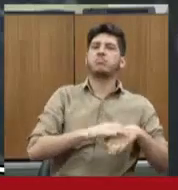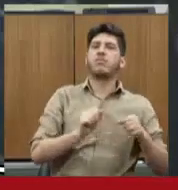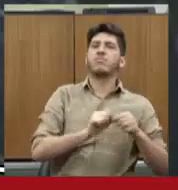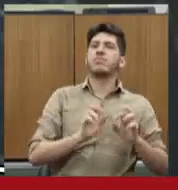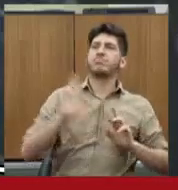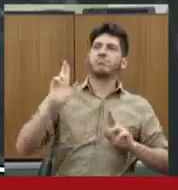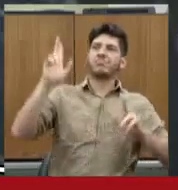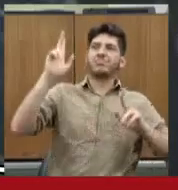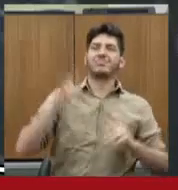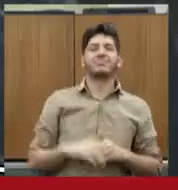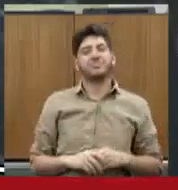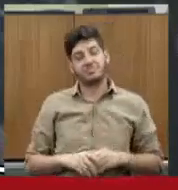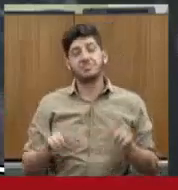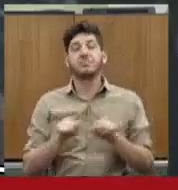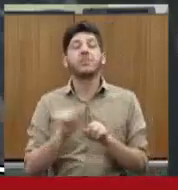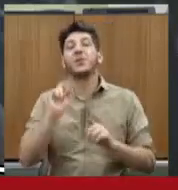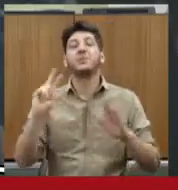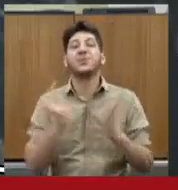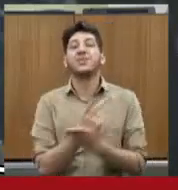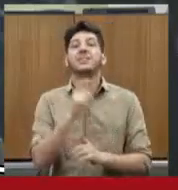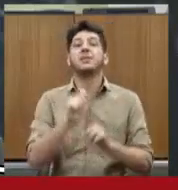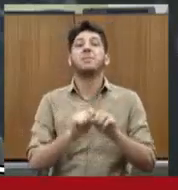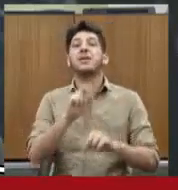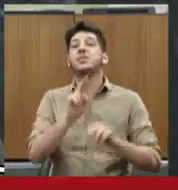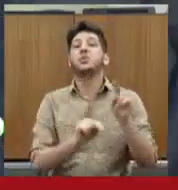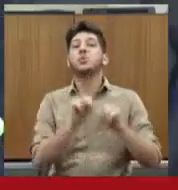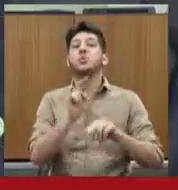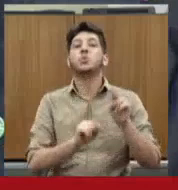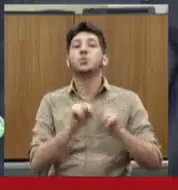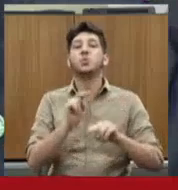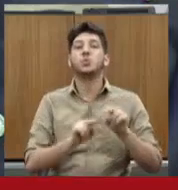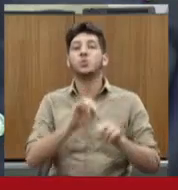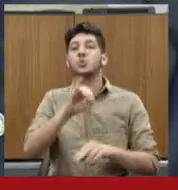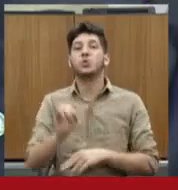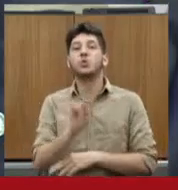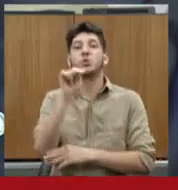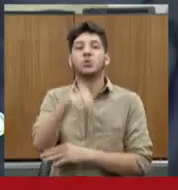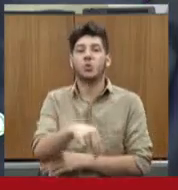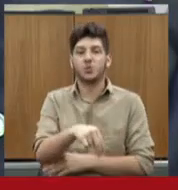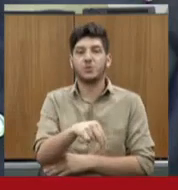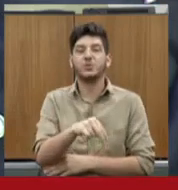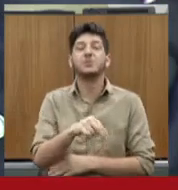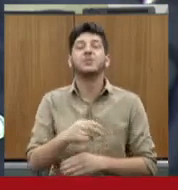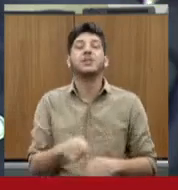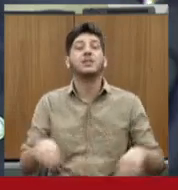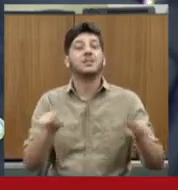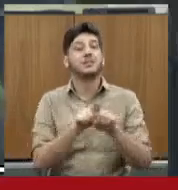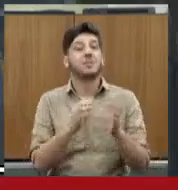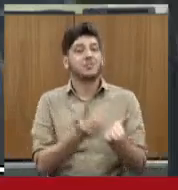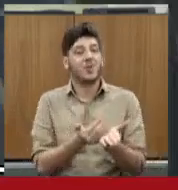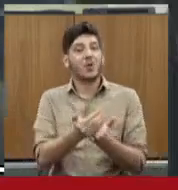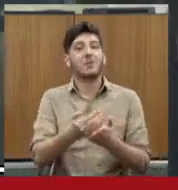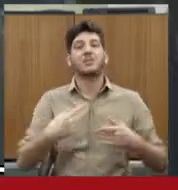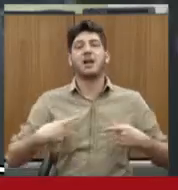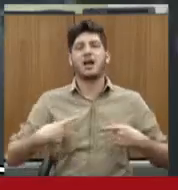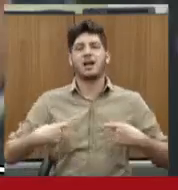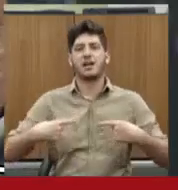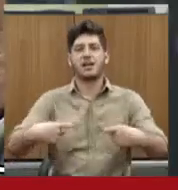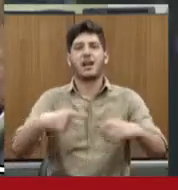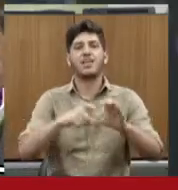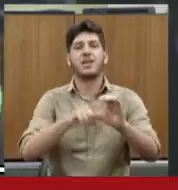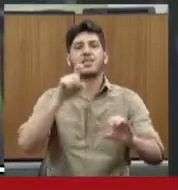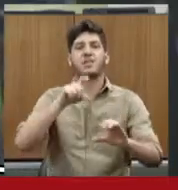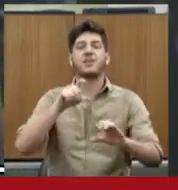que, que estava acontecendo no mês de junho? No mês de junho, estava começando a Guerra da Independência na